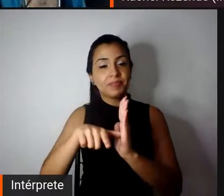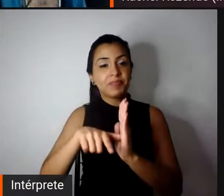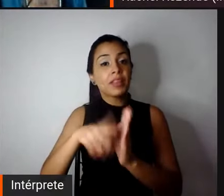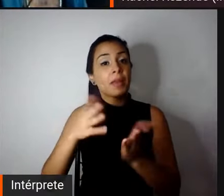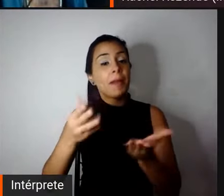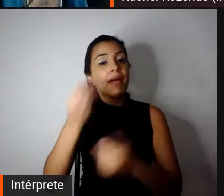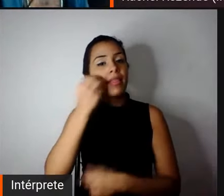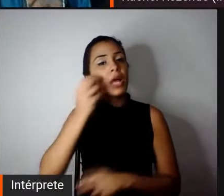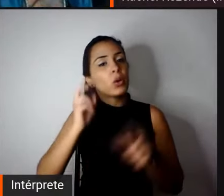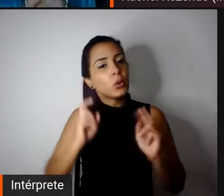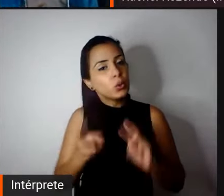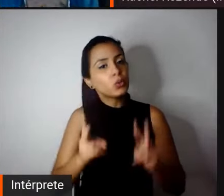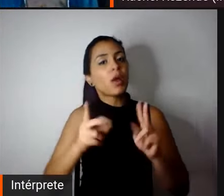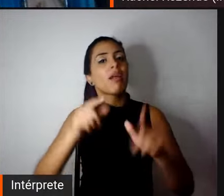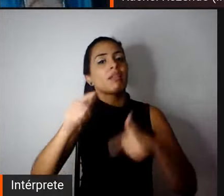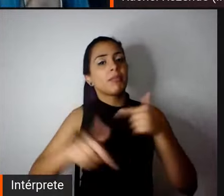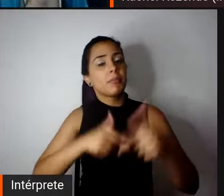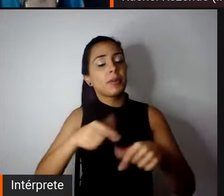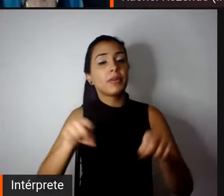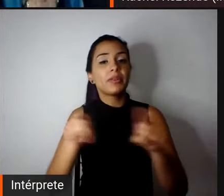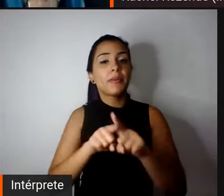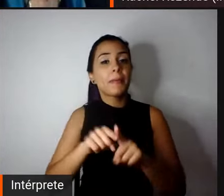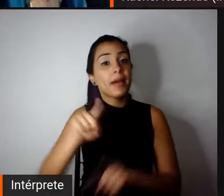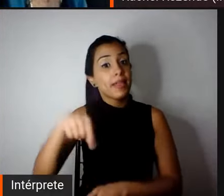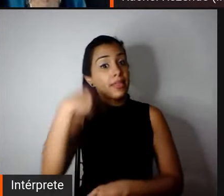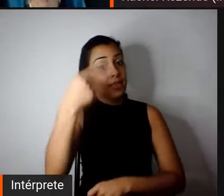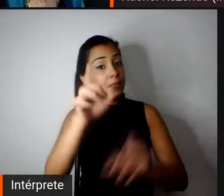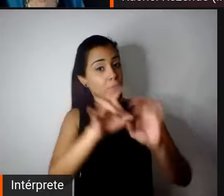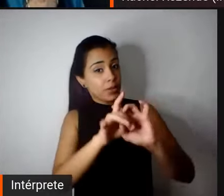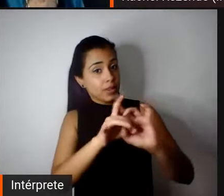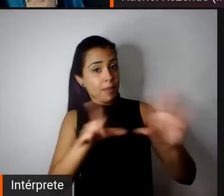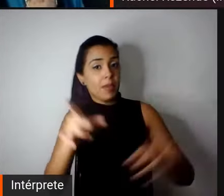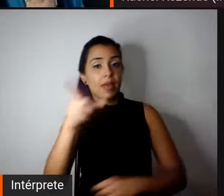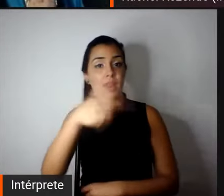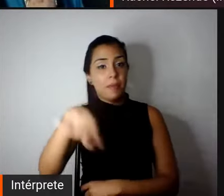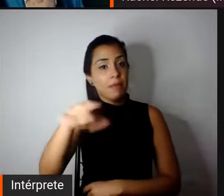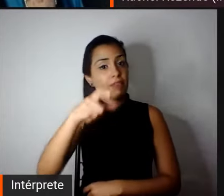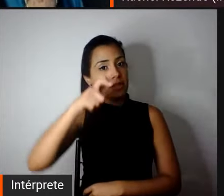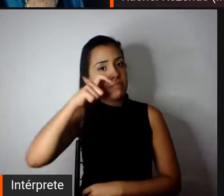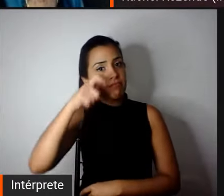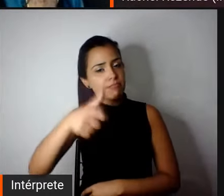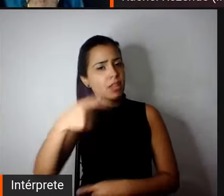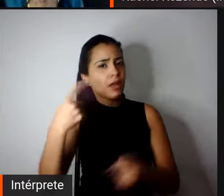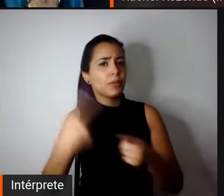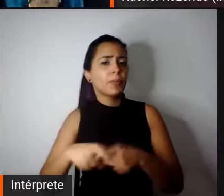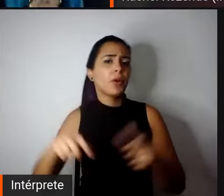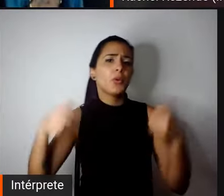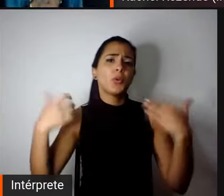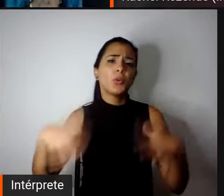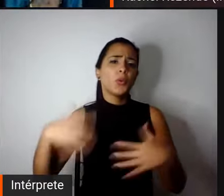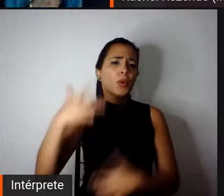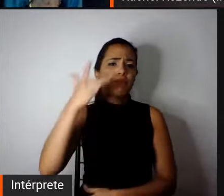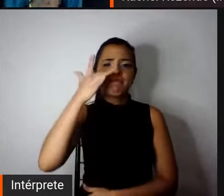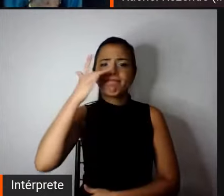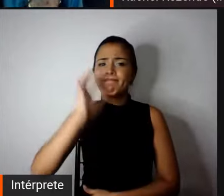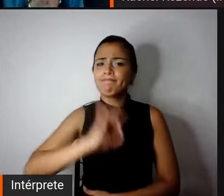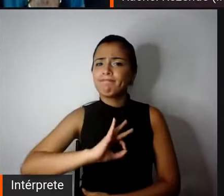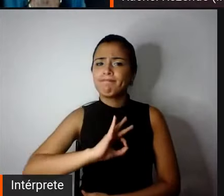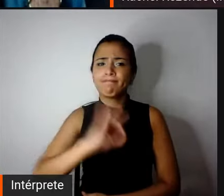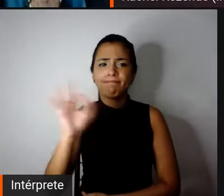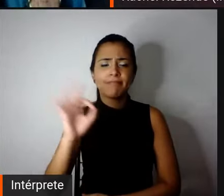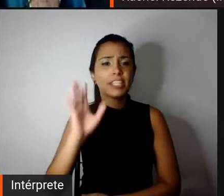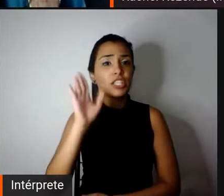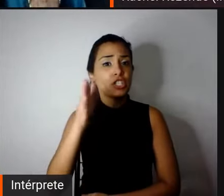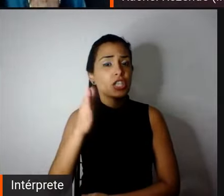trabalhando e poder disponibilizar depois material que é incrível, riquíssimo, que vem desde os anos